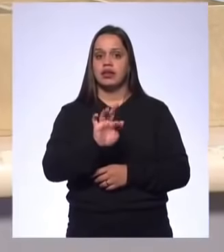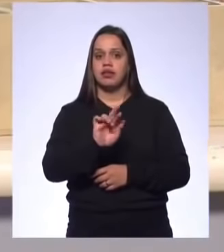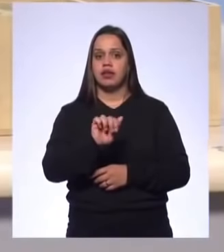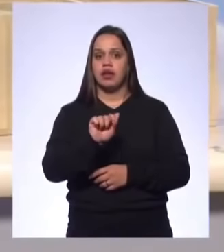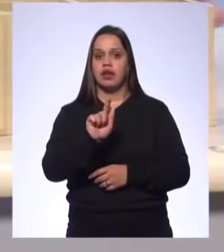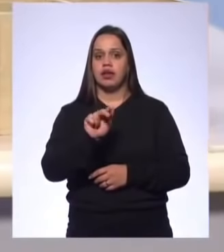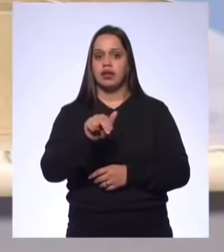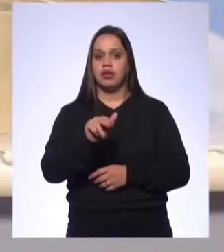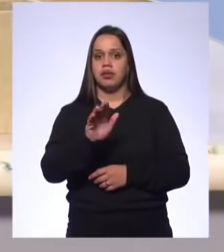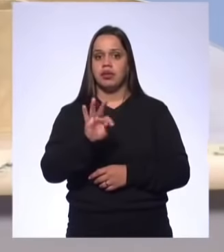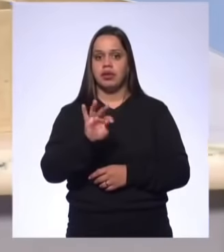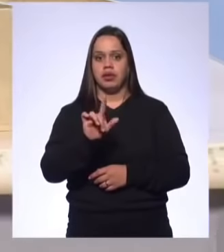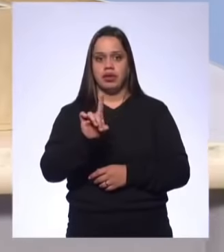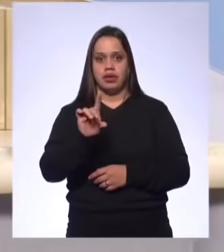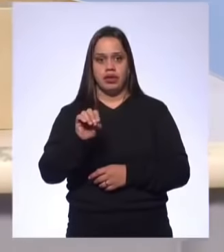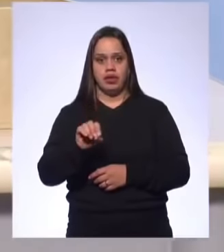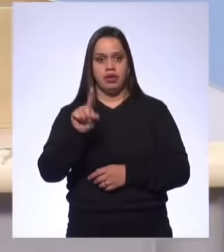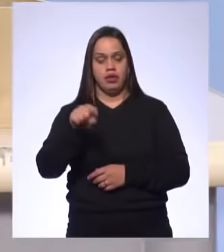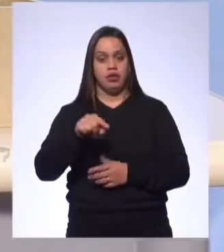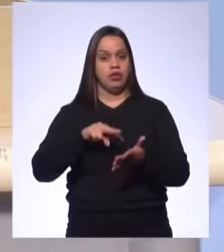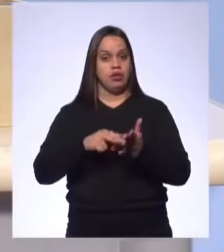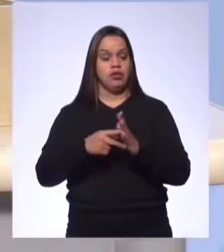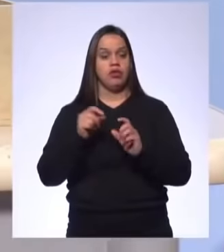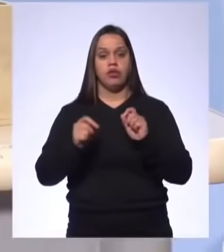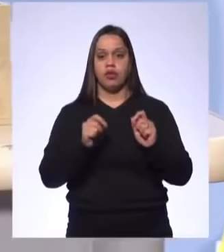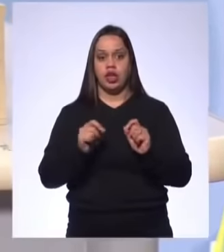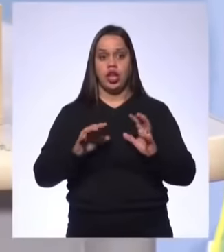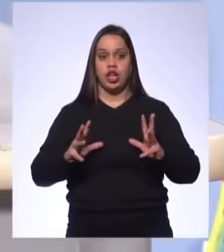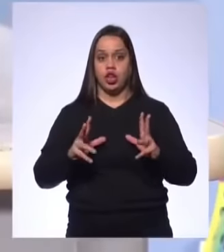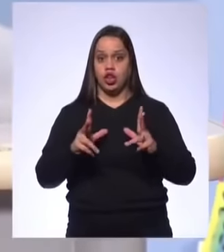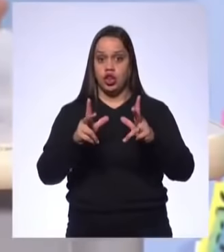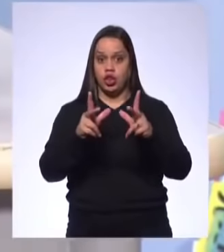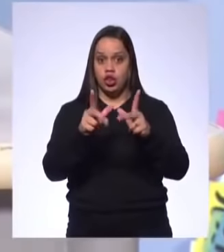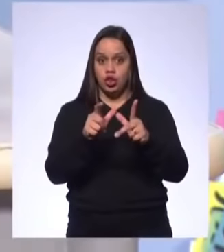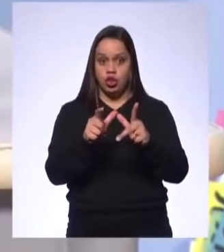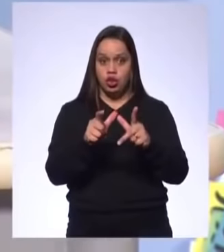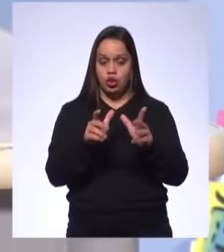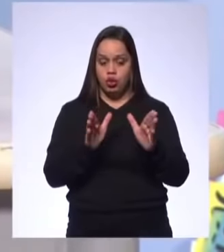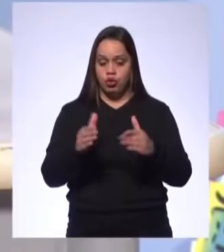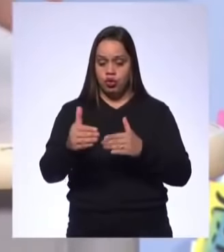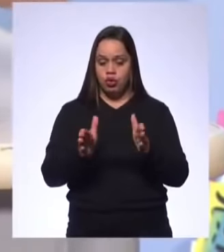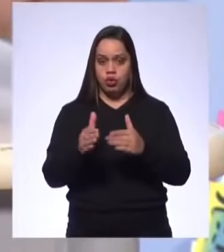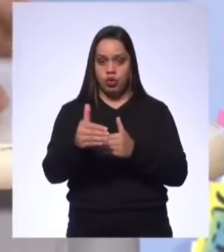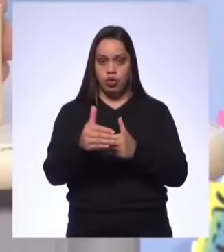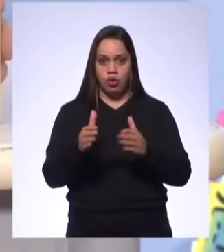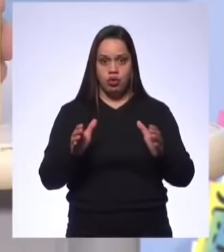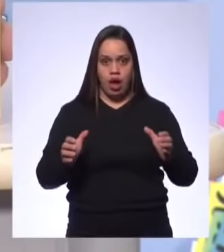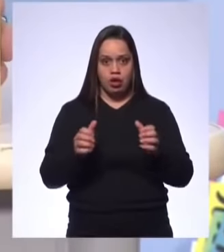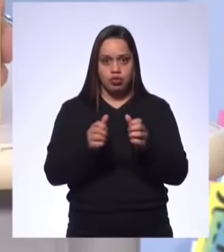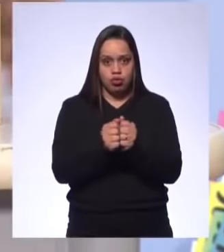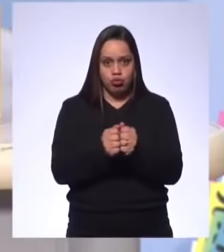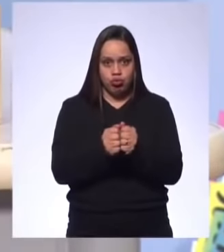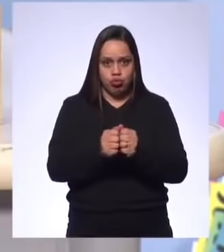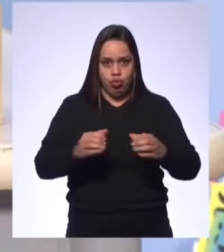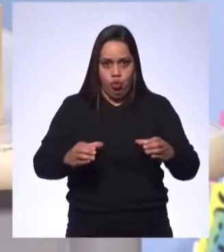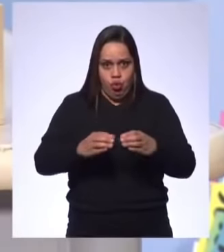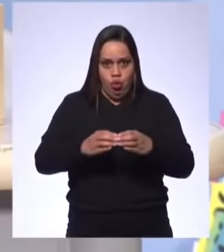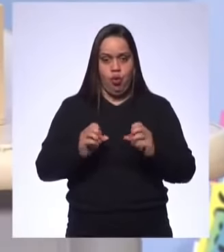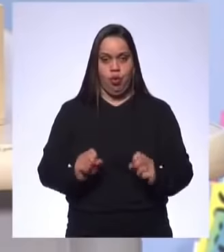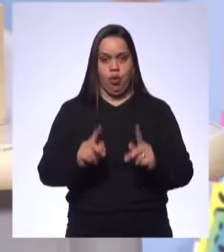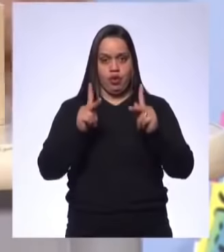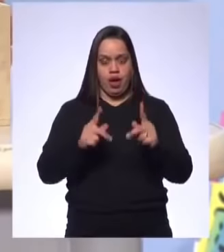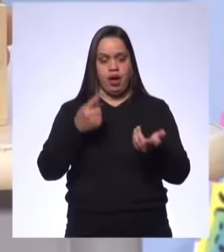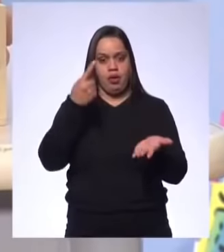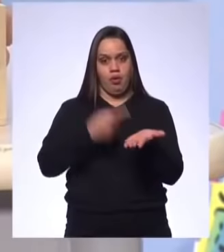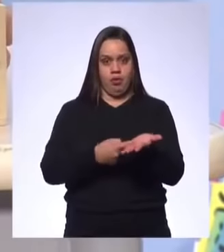desfragmentado, significa que juntou tudo. Beleza? Combinado, sexto ano?